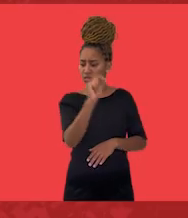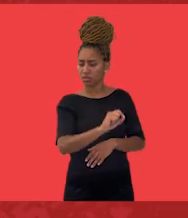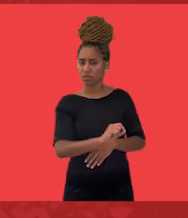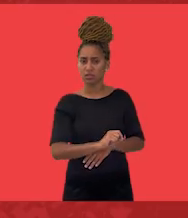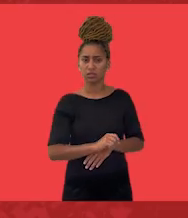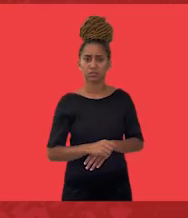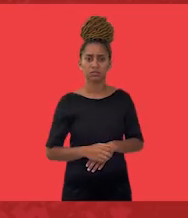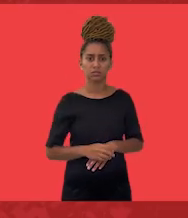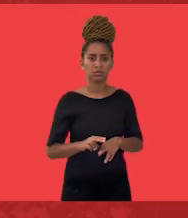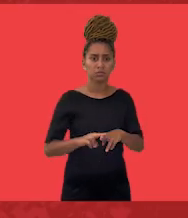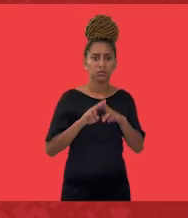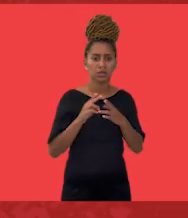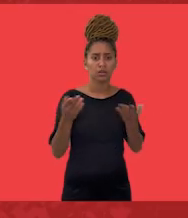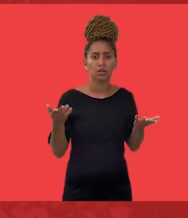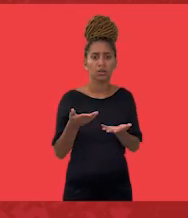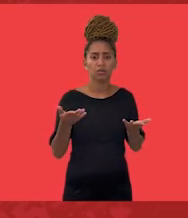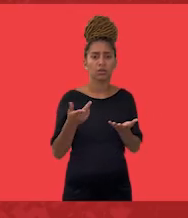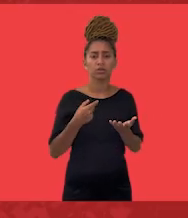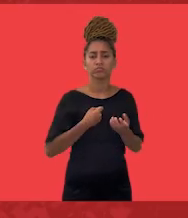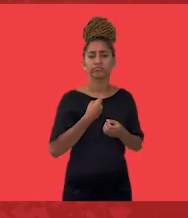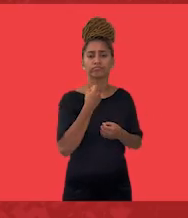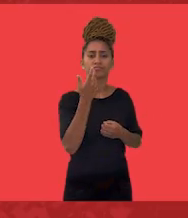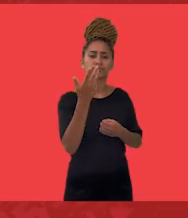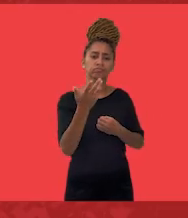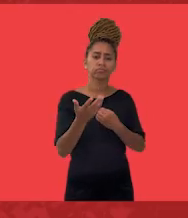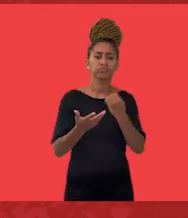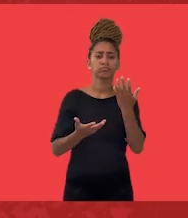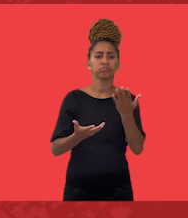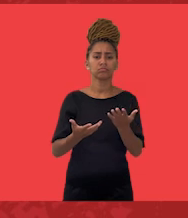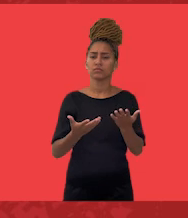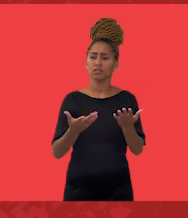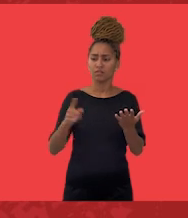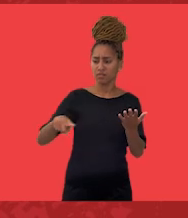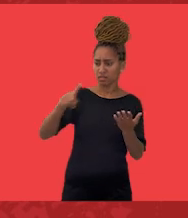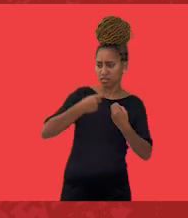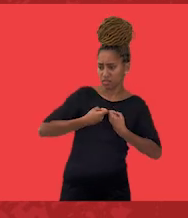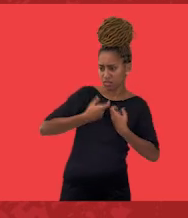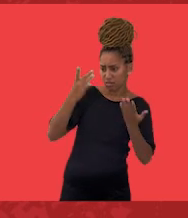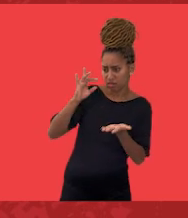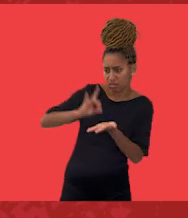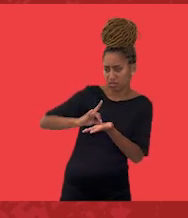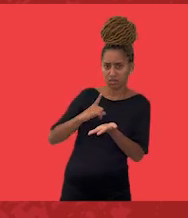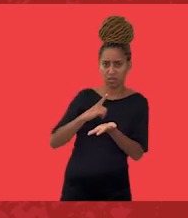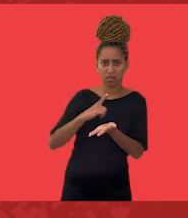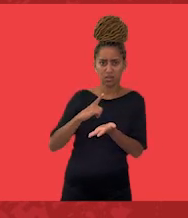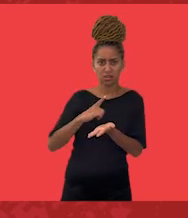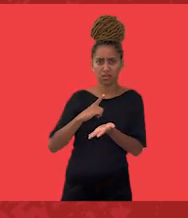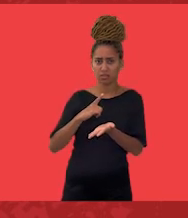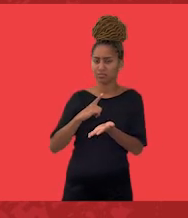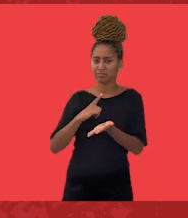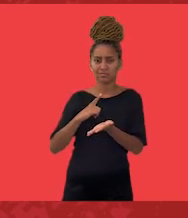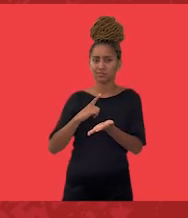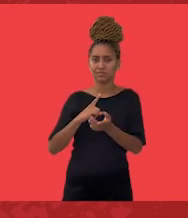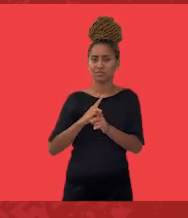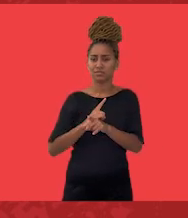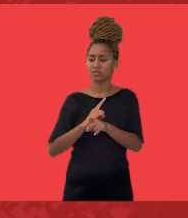em segredo Silene, que amava Soraya, e Ricardo, que não ama coisa alguma.